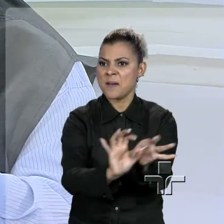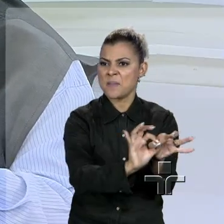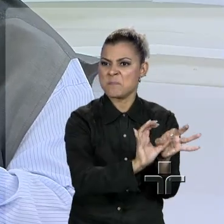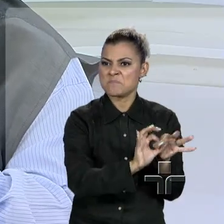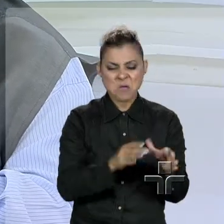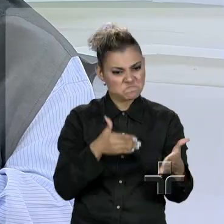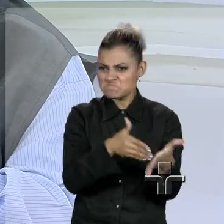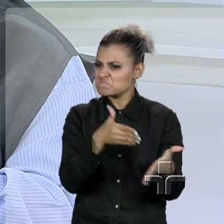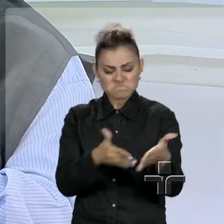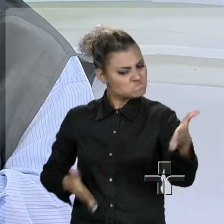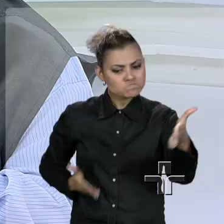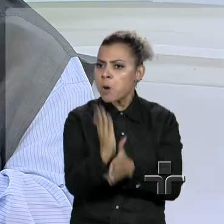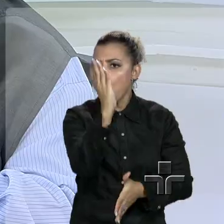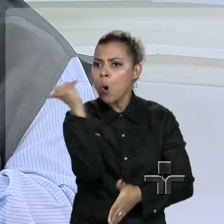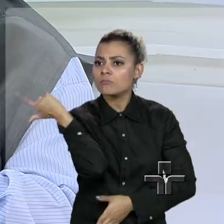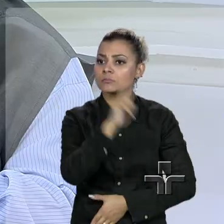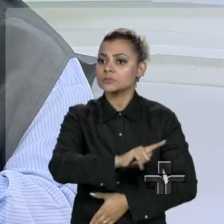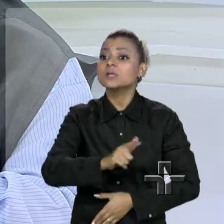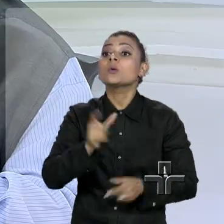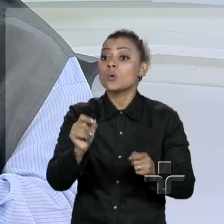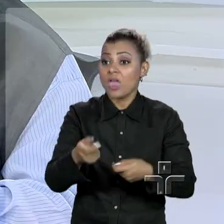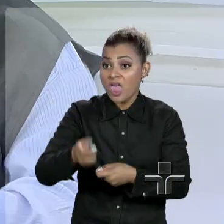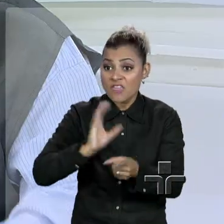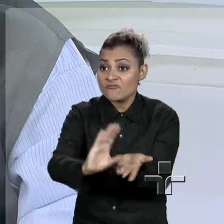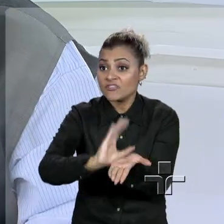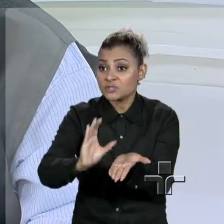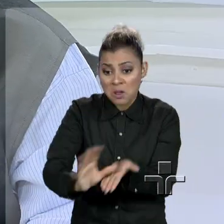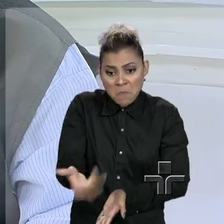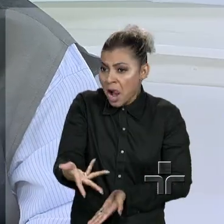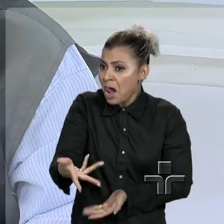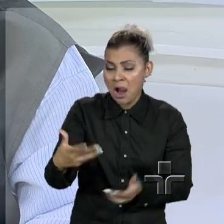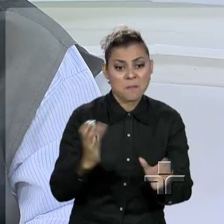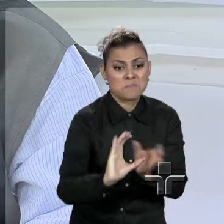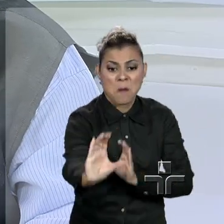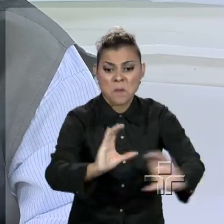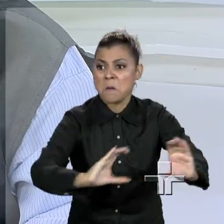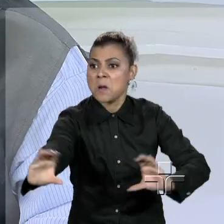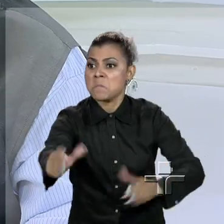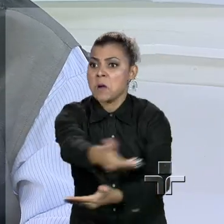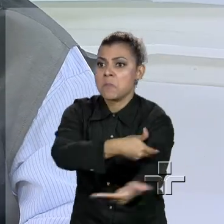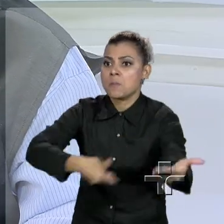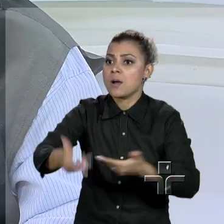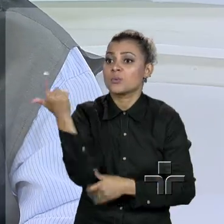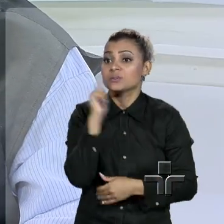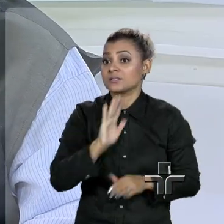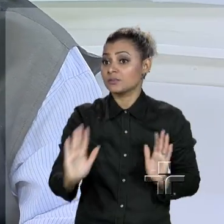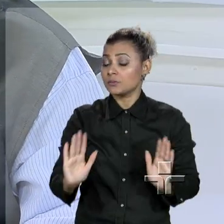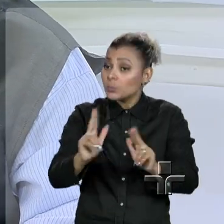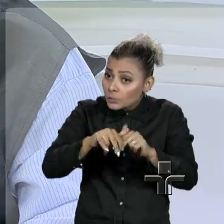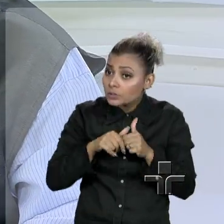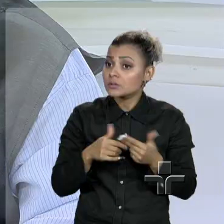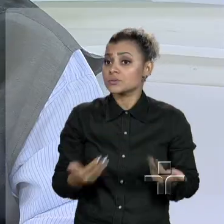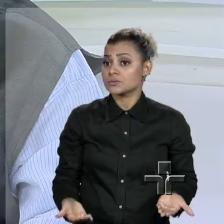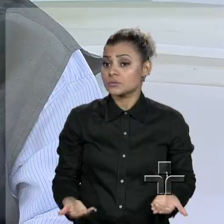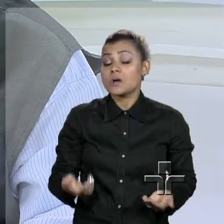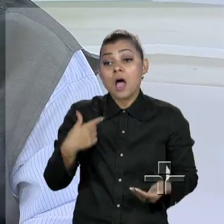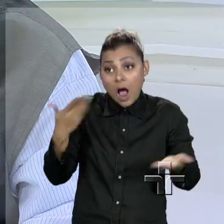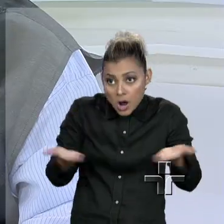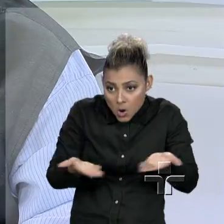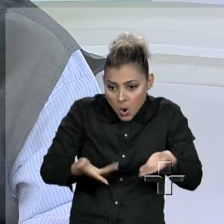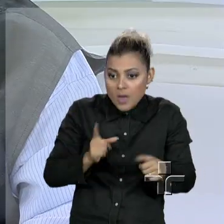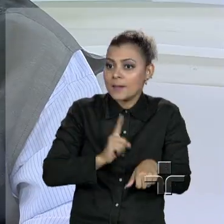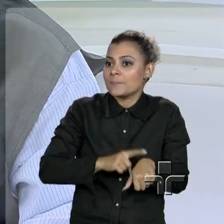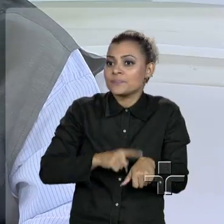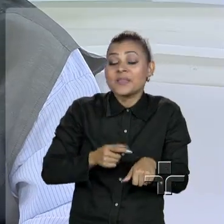frente e acelerar os investimentos. De forma que eu acho que nós temos muitas condições. No primeiro momento que